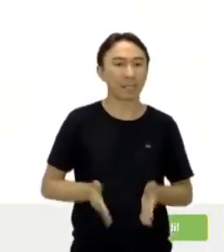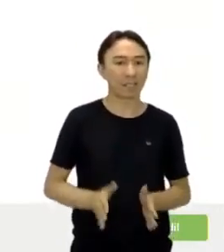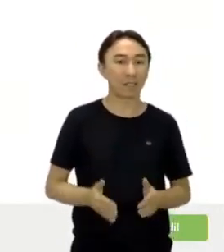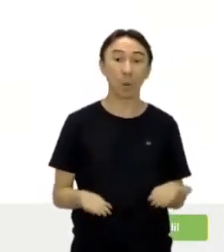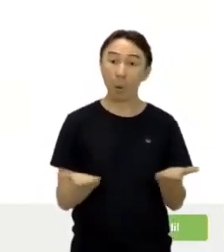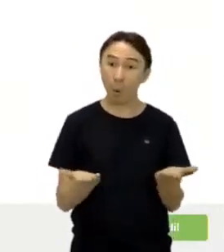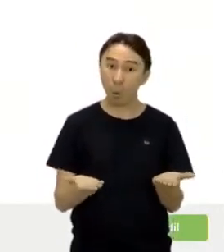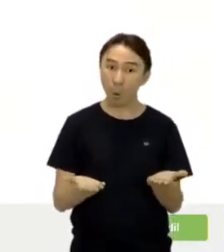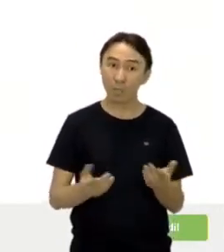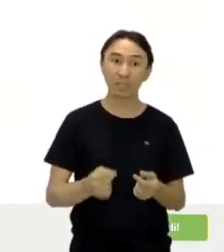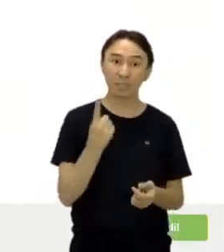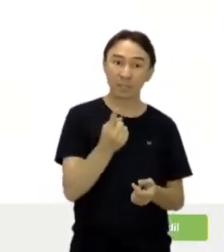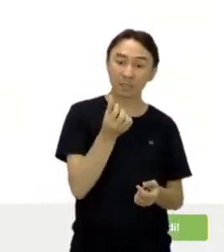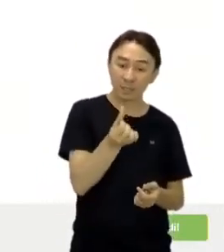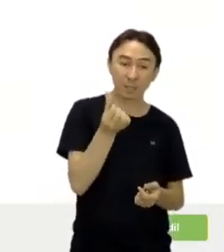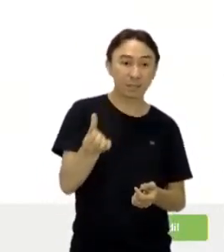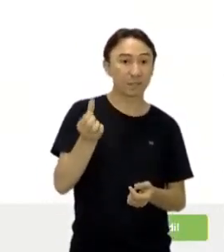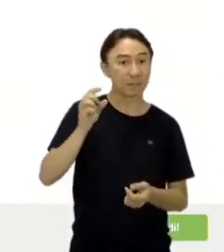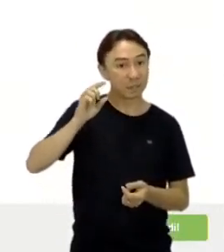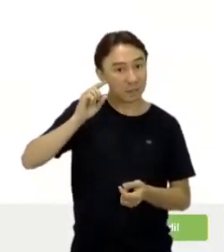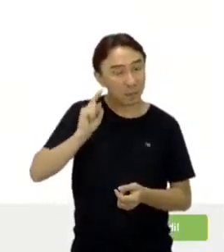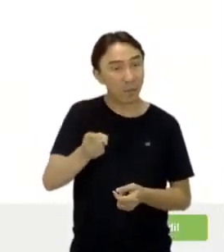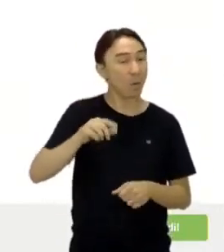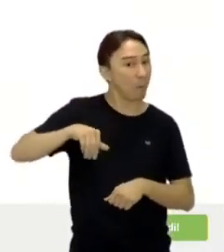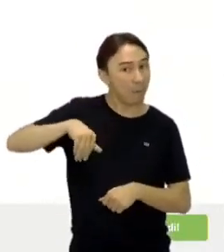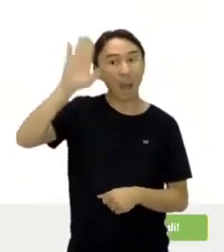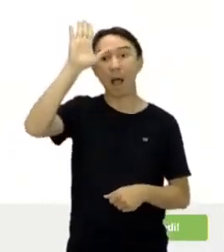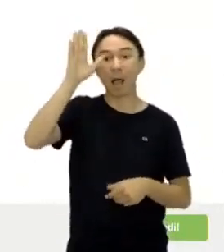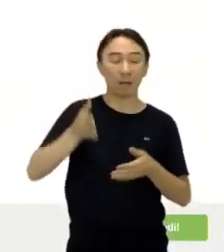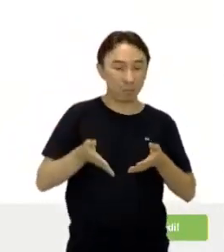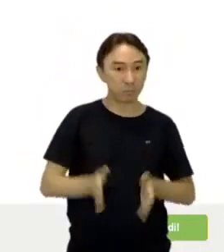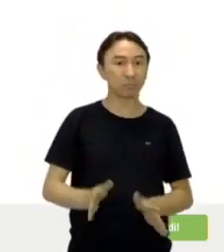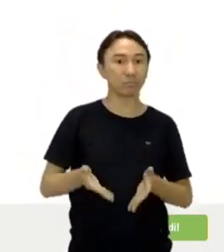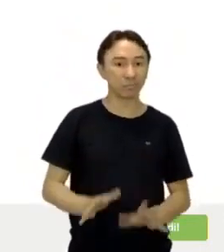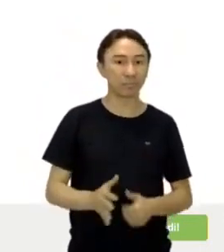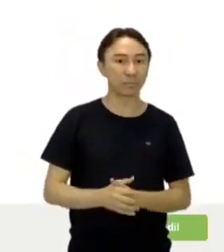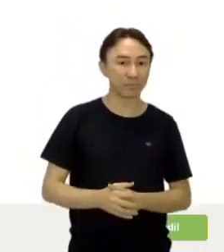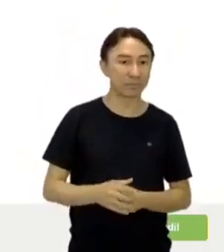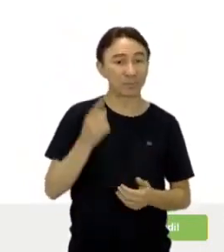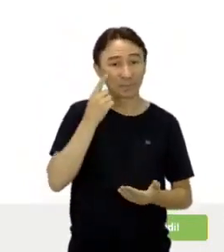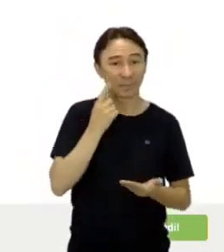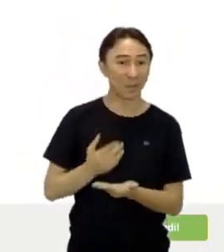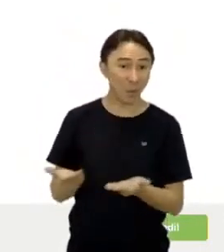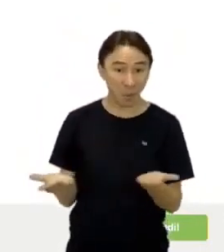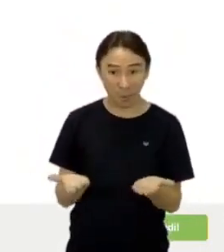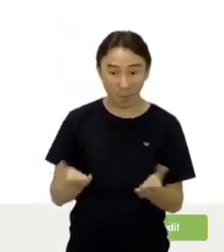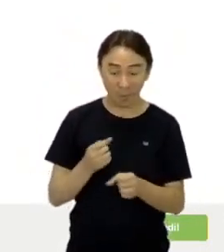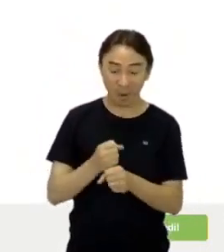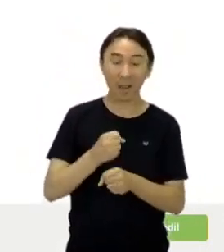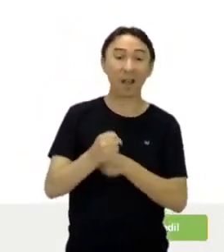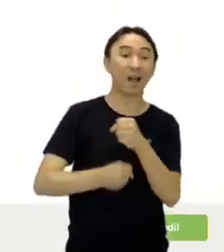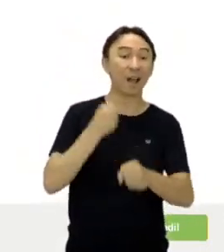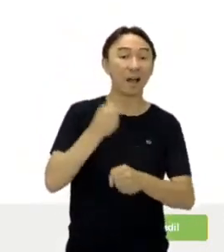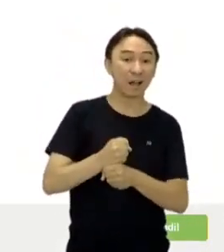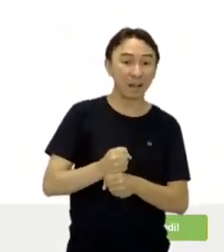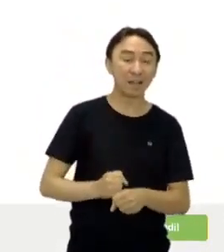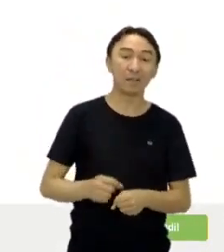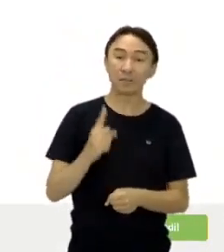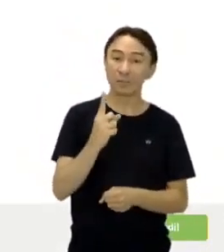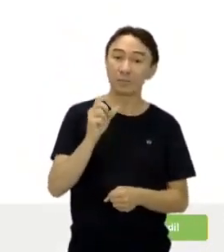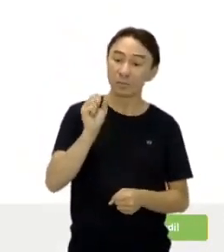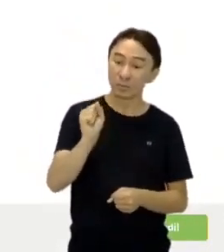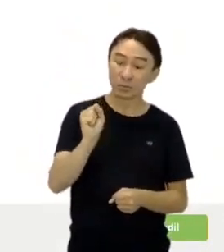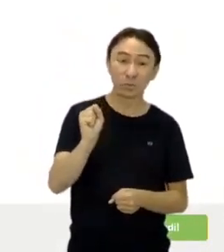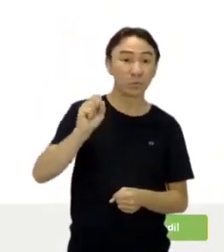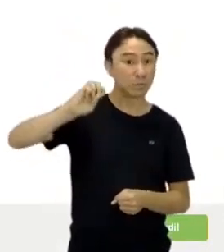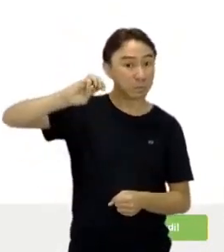né? Isso aí são estimativas aí do site. Os nascimentos este ano já passaram aí de 18 milhões, né? As